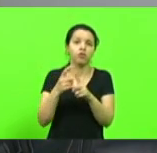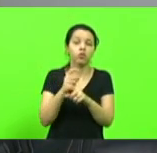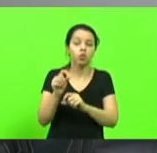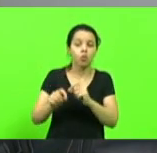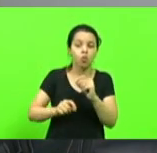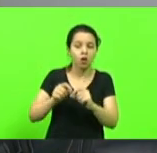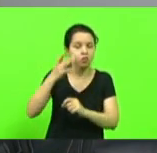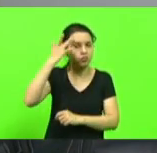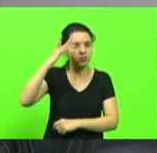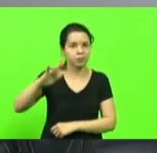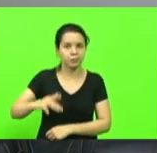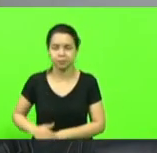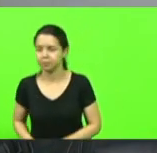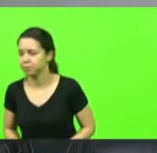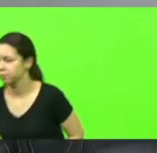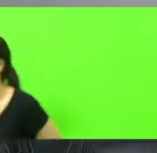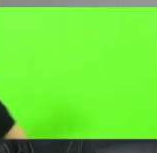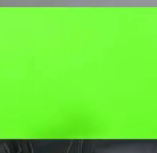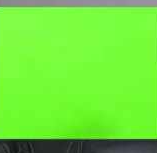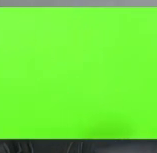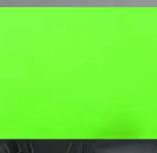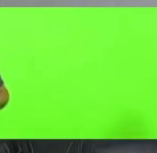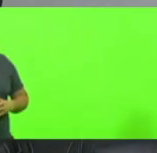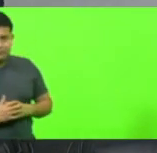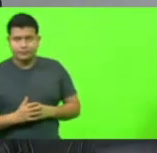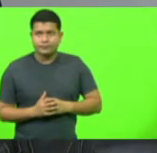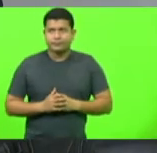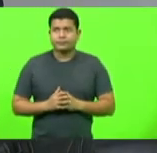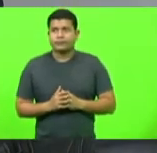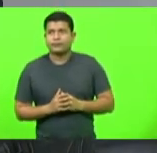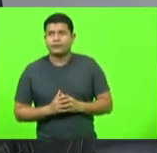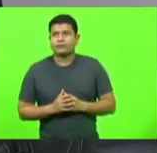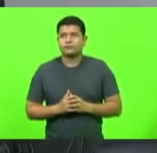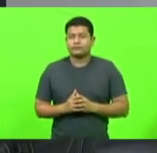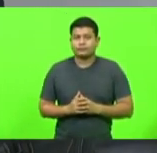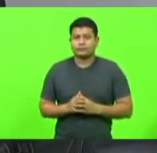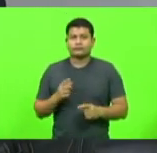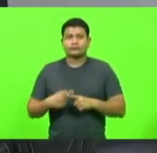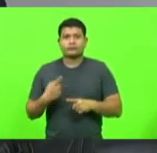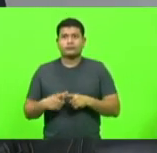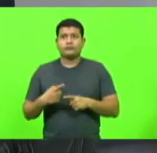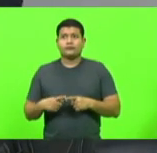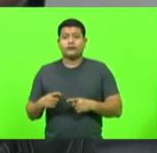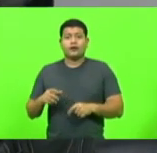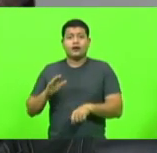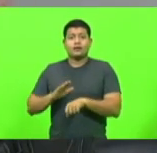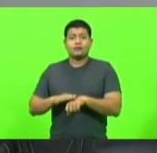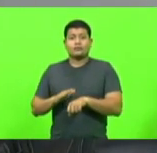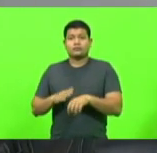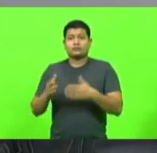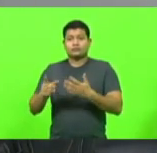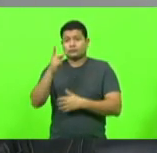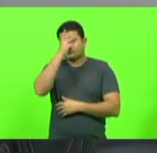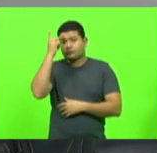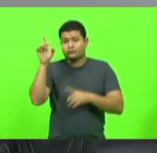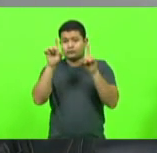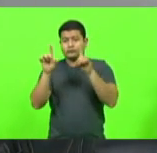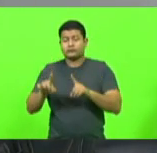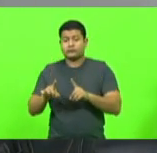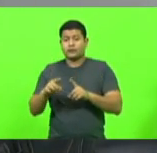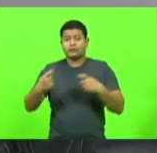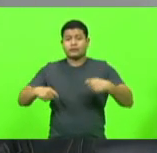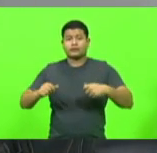Porque muitas vezes não demanda de uma instituição de pessoas com deficiência, mas sim apenas uma avaliação ou